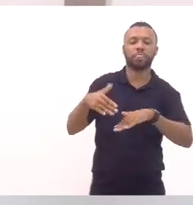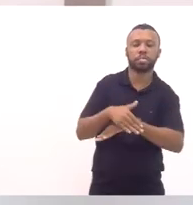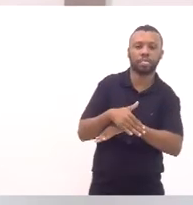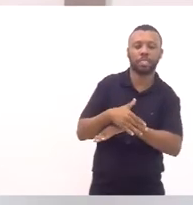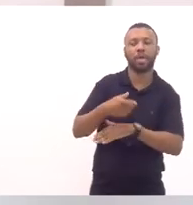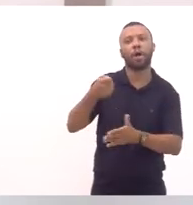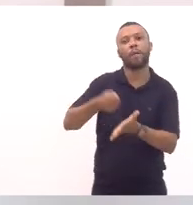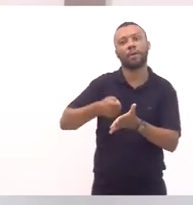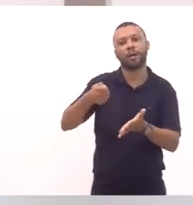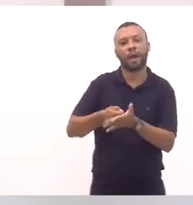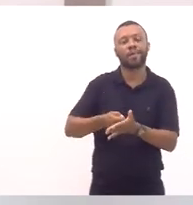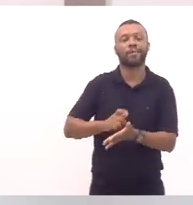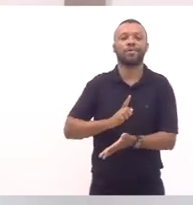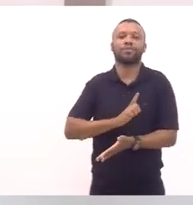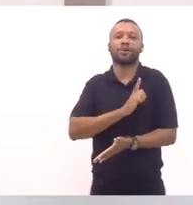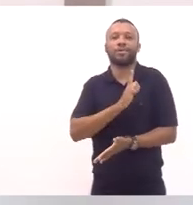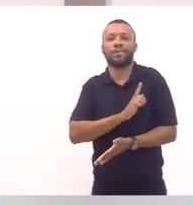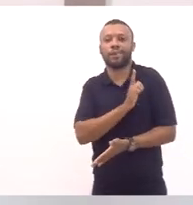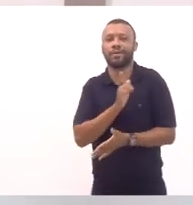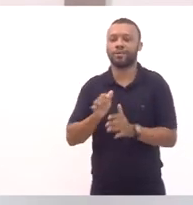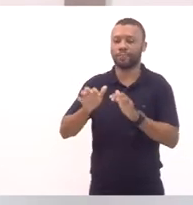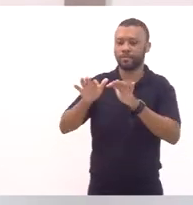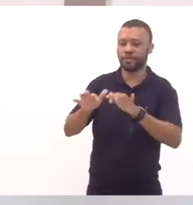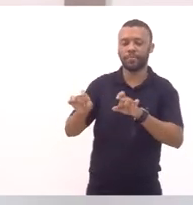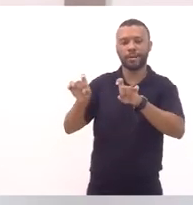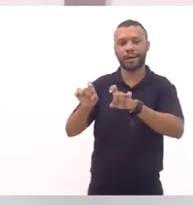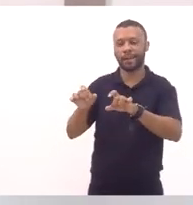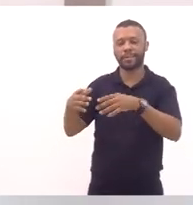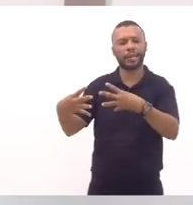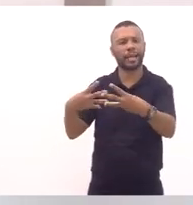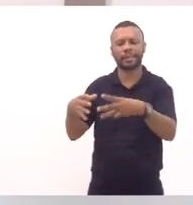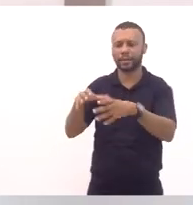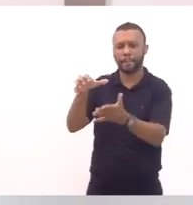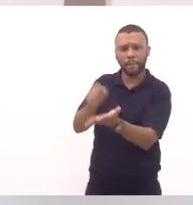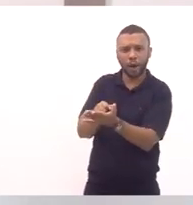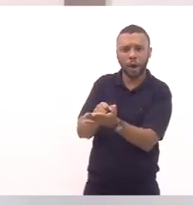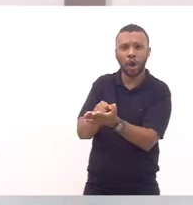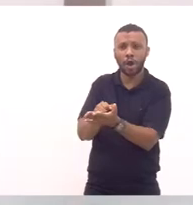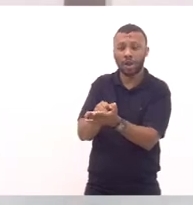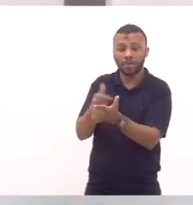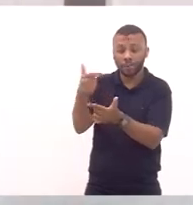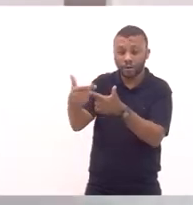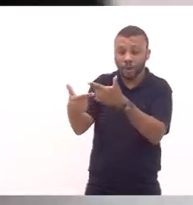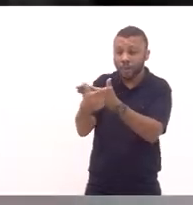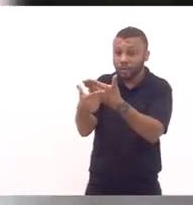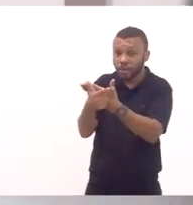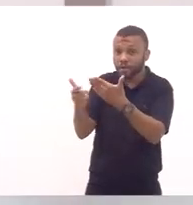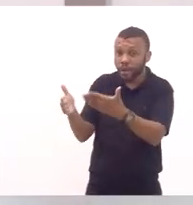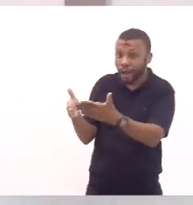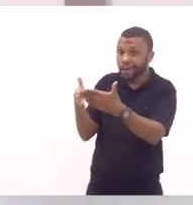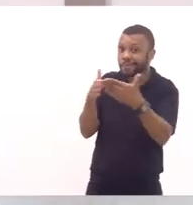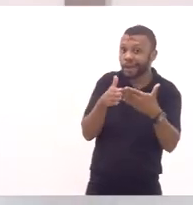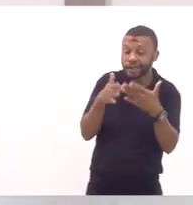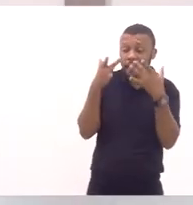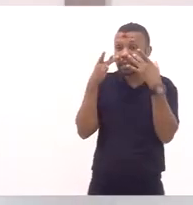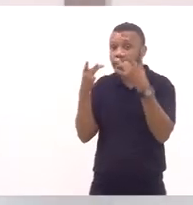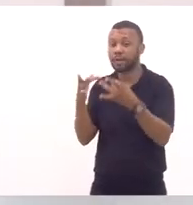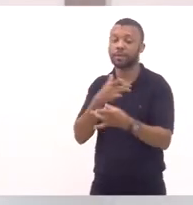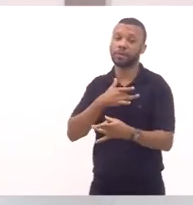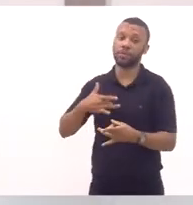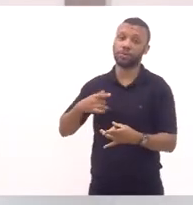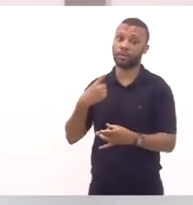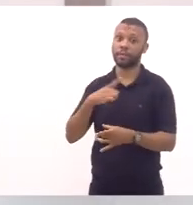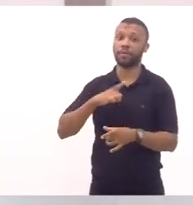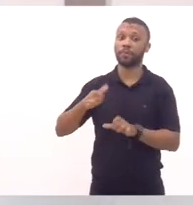caixas registradores, entre outras funções que mais o afastam da atenção à saúde. Lembrando que nós temos a lei que transformou